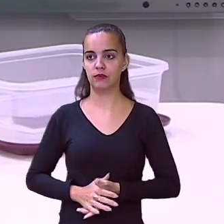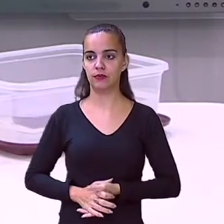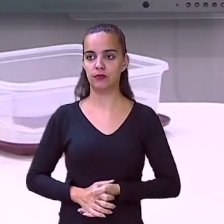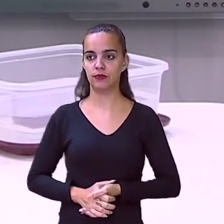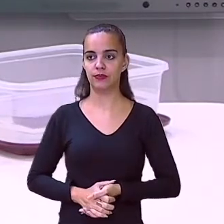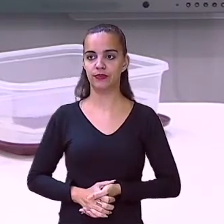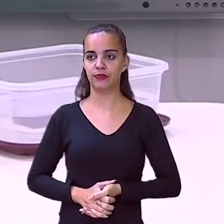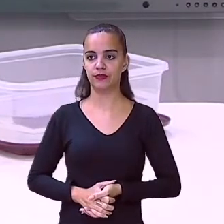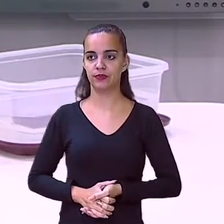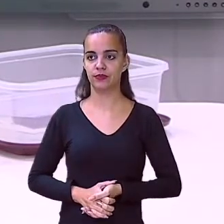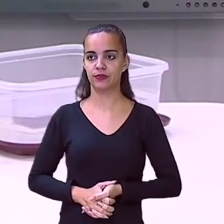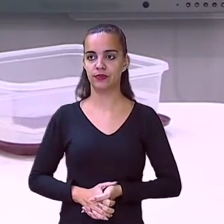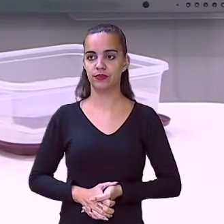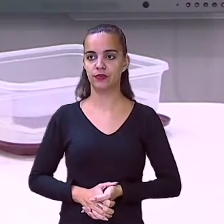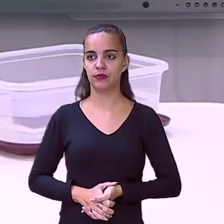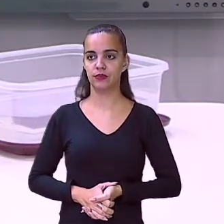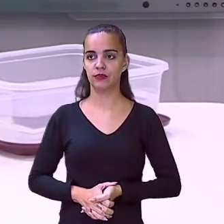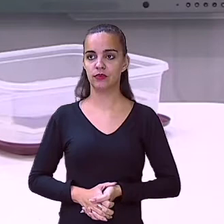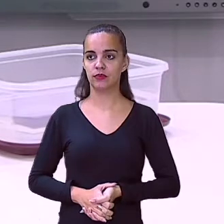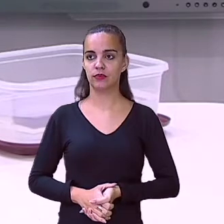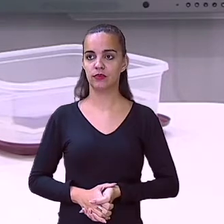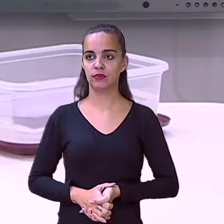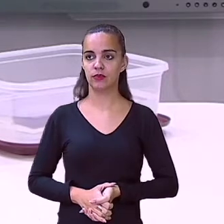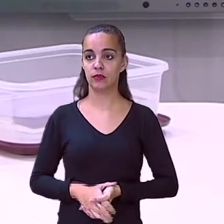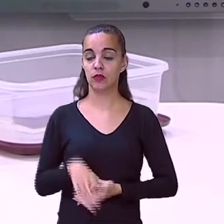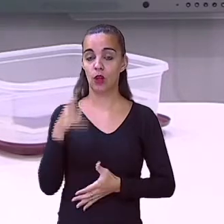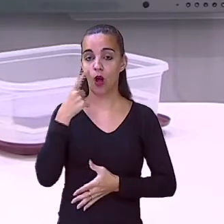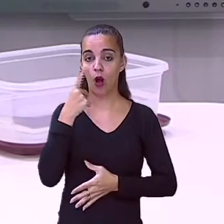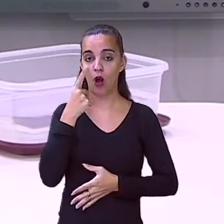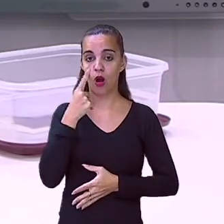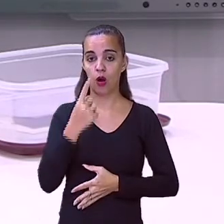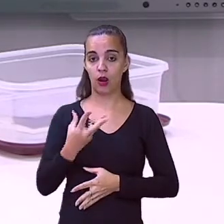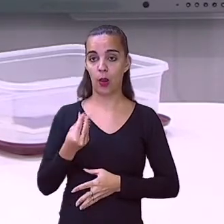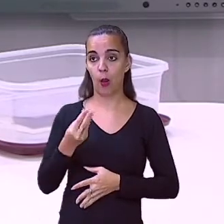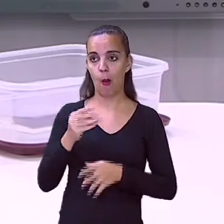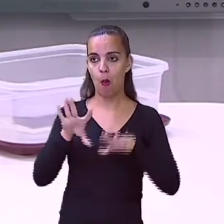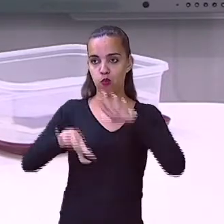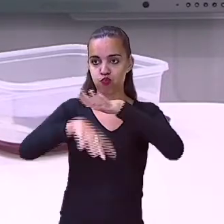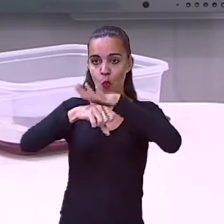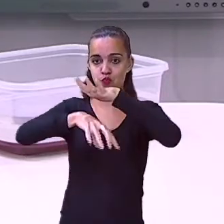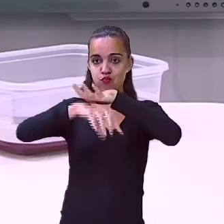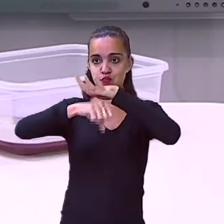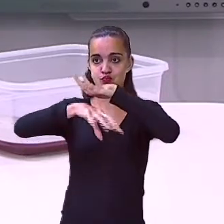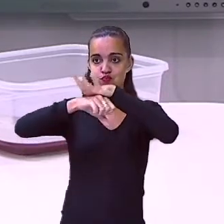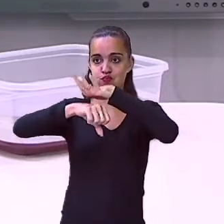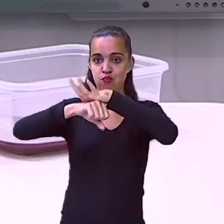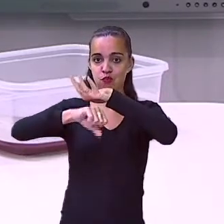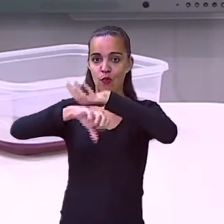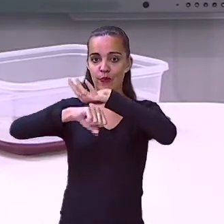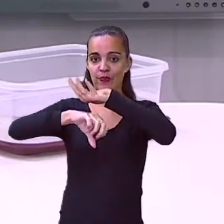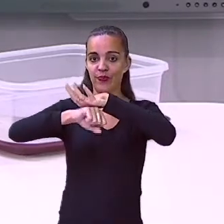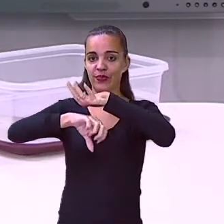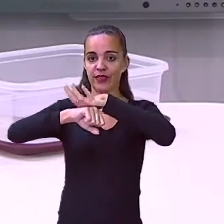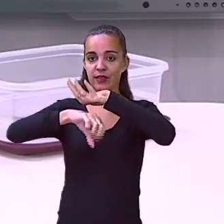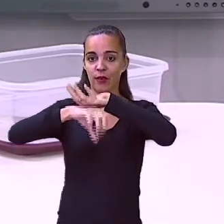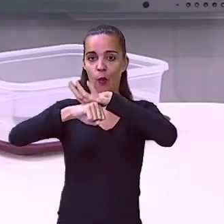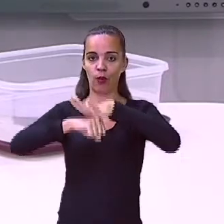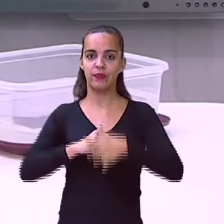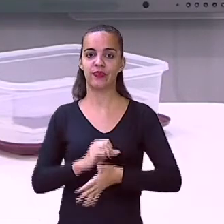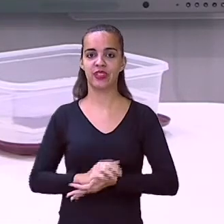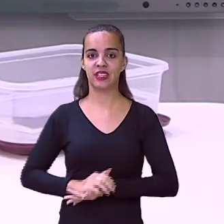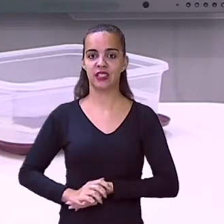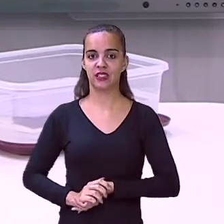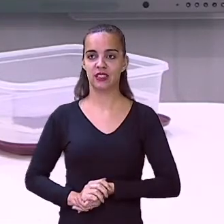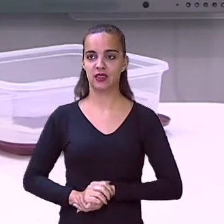Até eu estou pulando aqui, gente, com o ímã. Olha o que está acontecendo. Os alfinetes eles